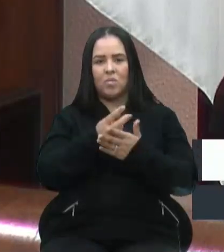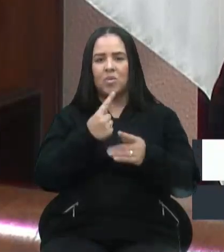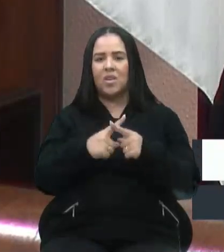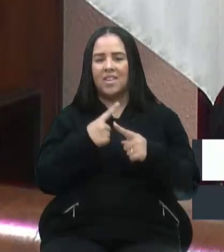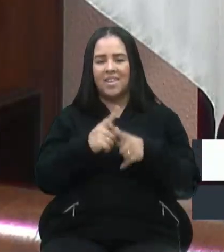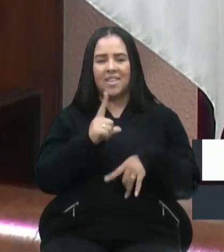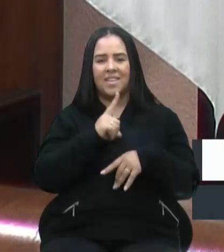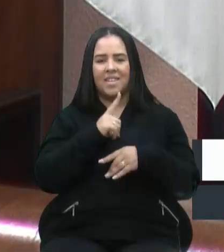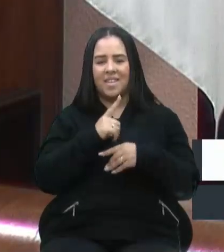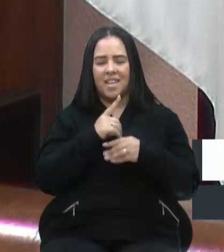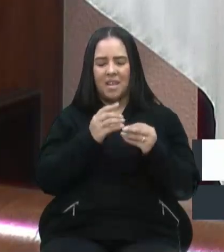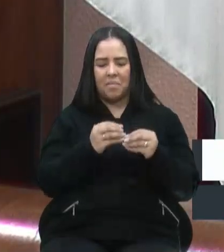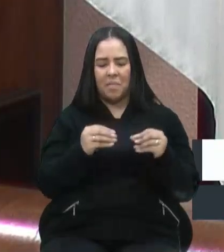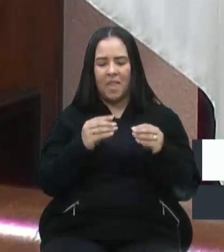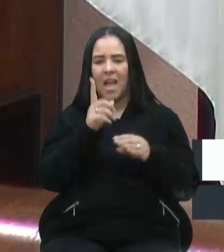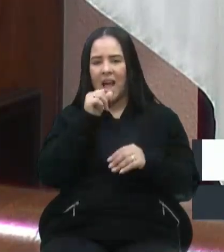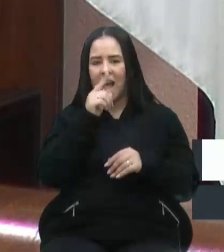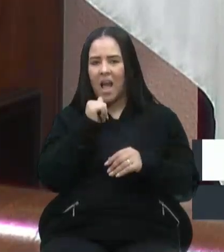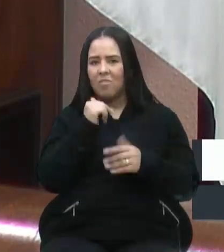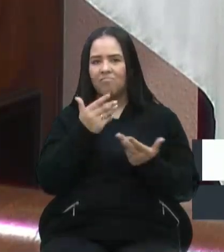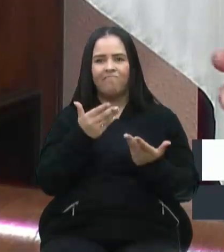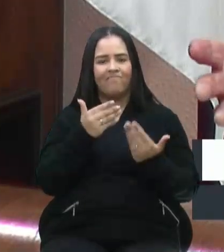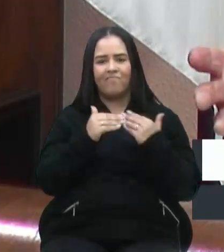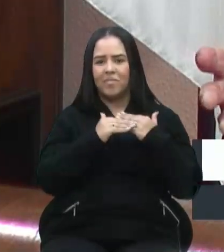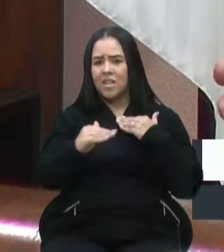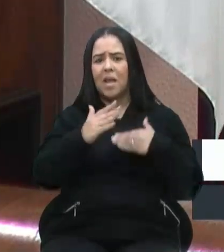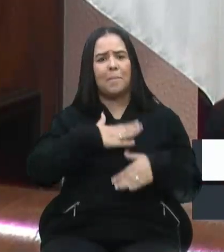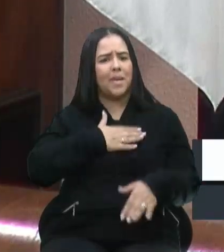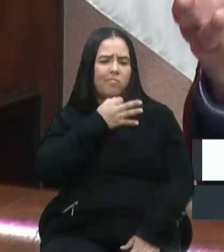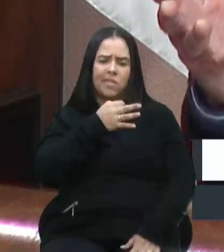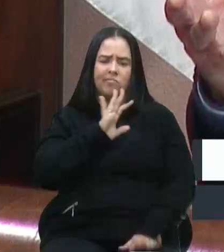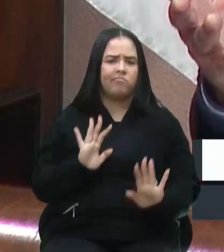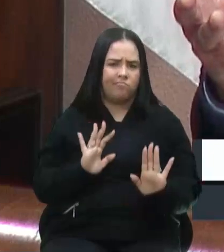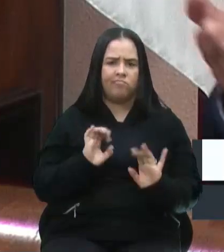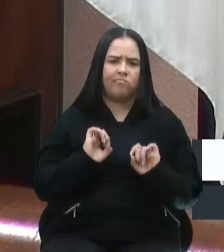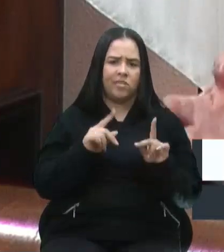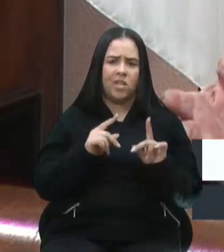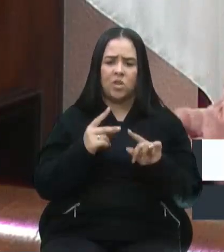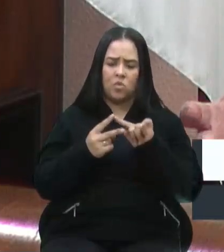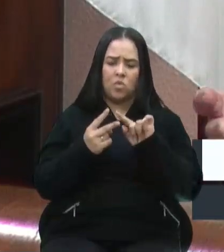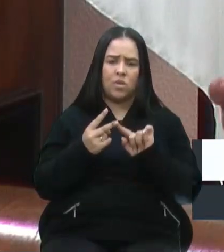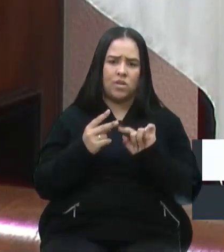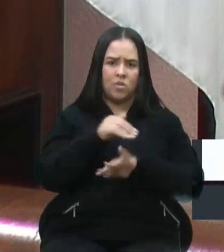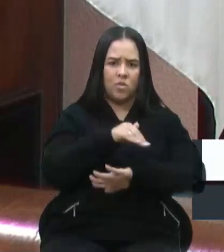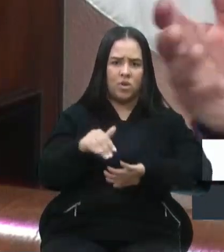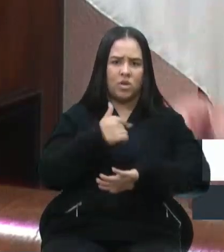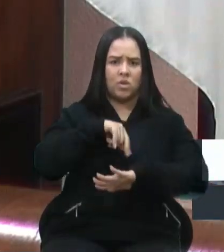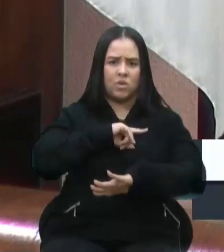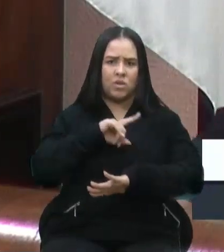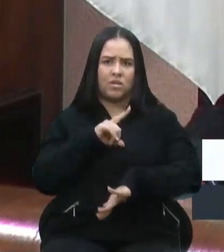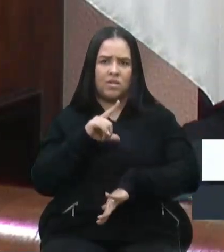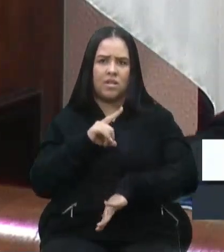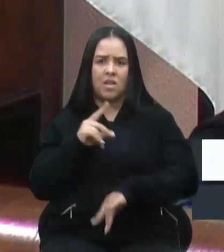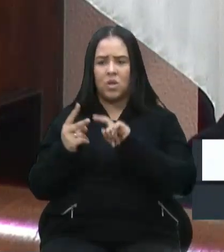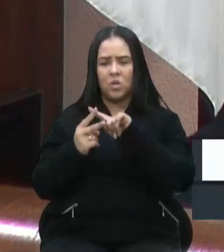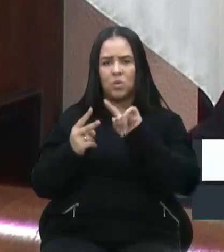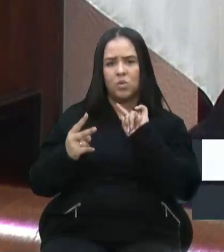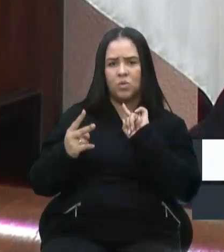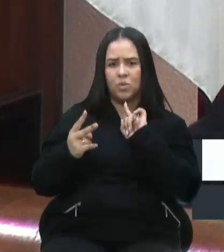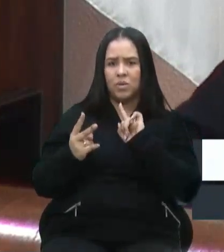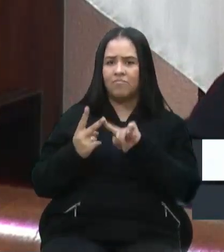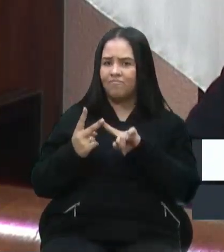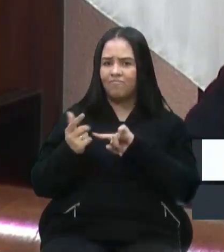umidade, a base, enfim. A minha opinião, Sim. as duas ruas que nós temos pavimentadas com PAVS, as duas estão lá